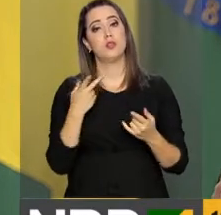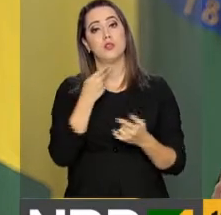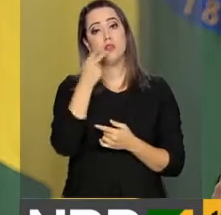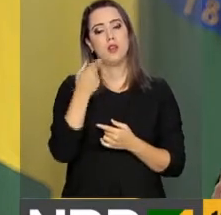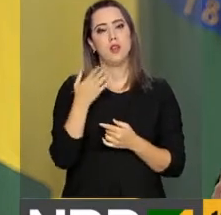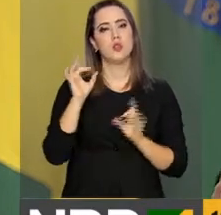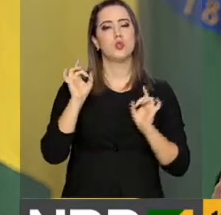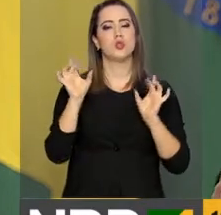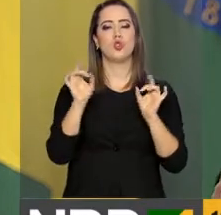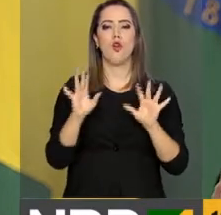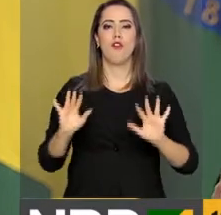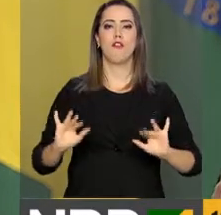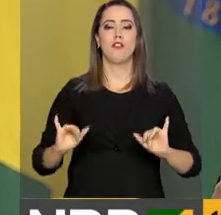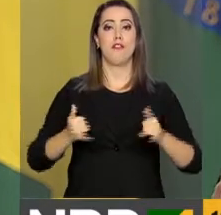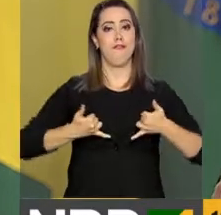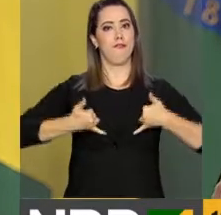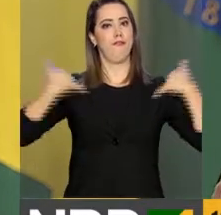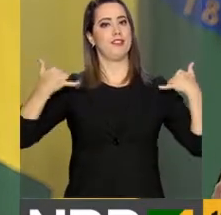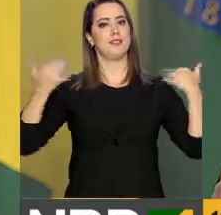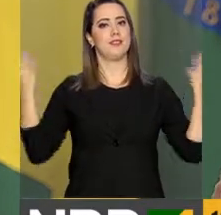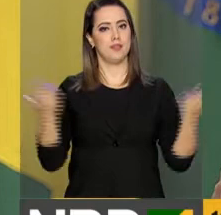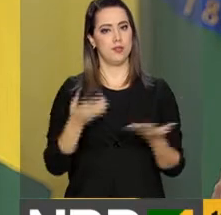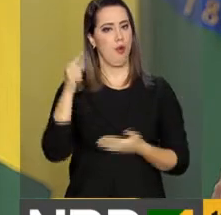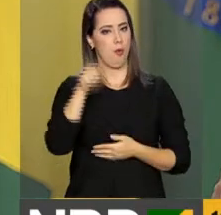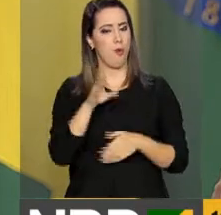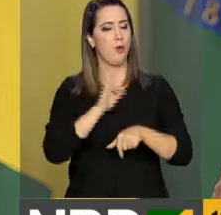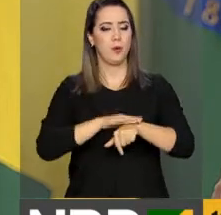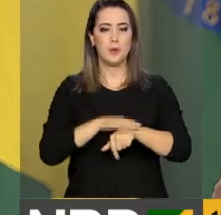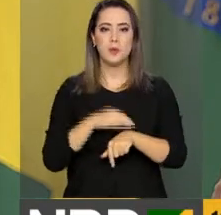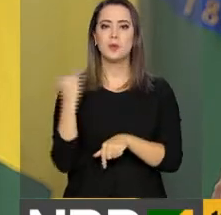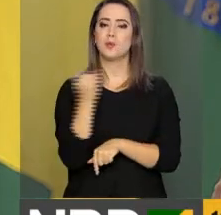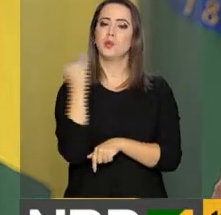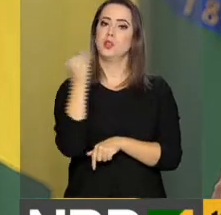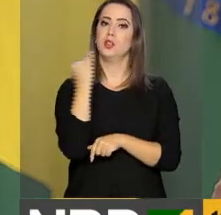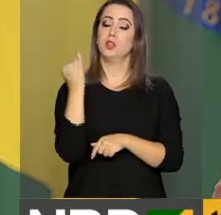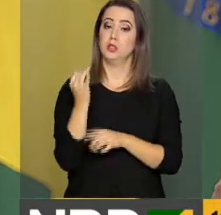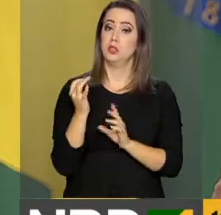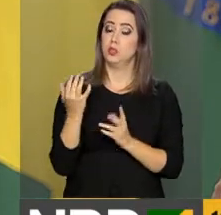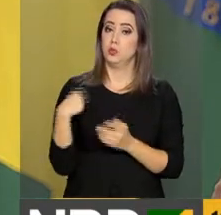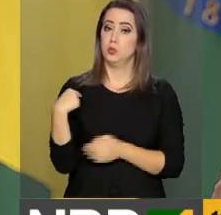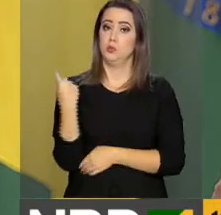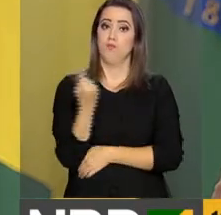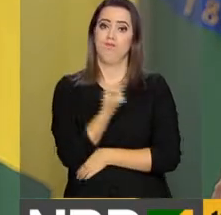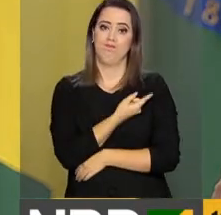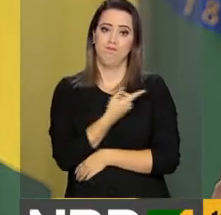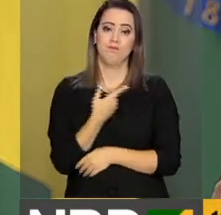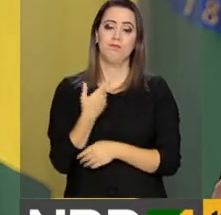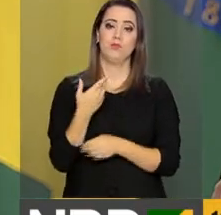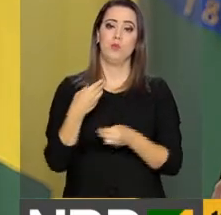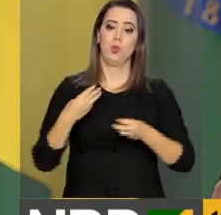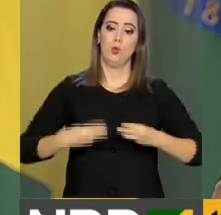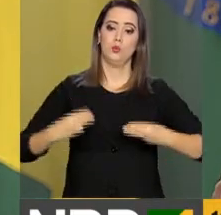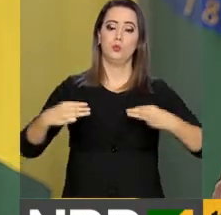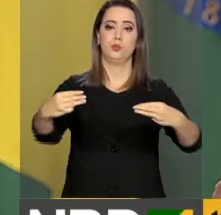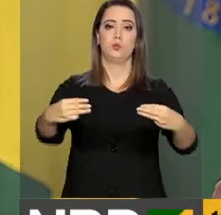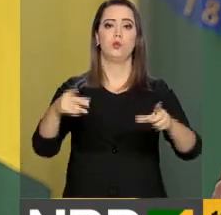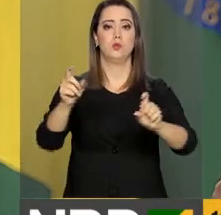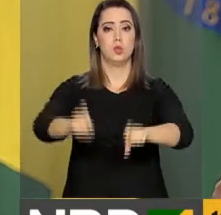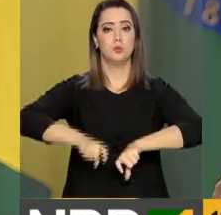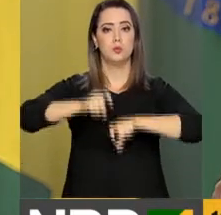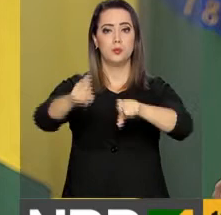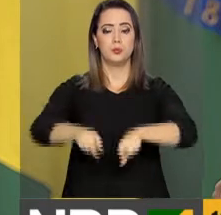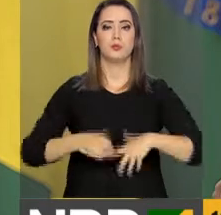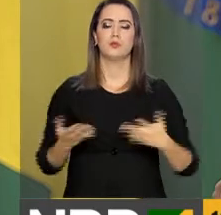apenas festejar este momento, que é um momento, mais um momento precioso do Ministério da